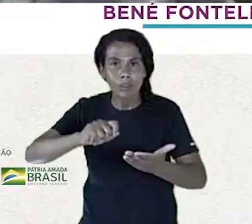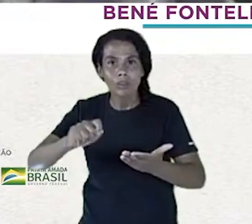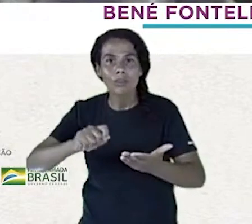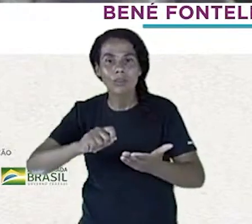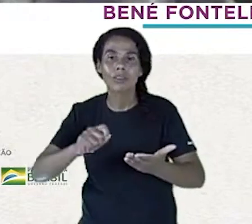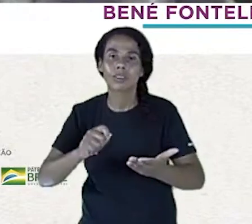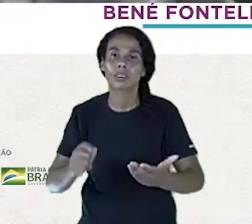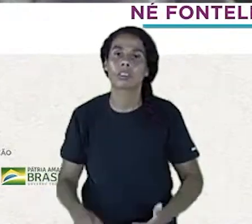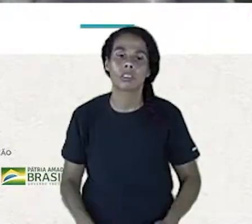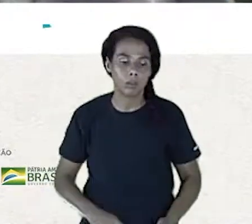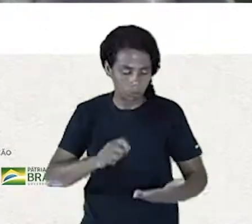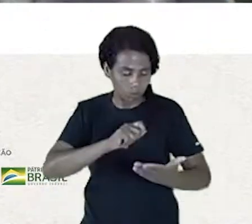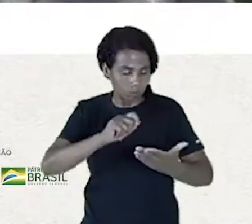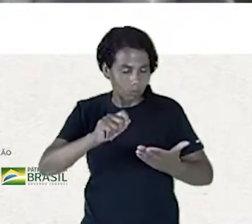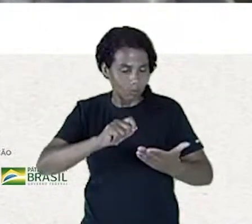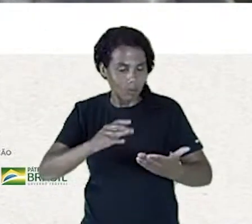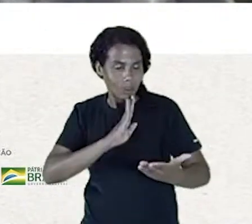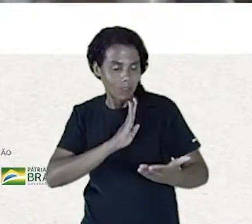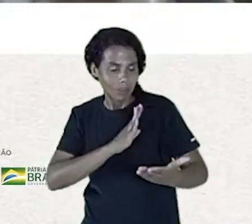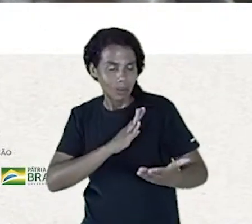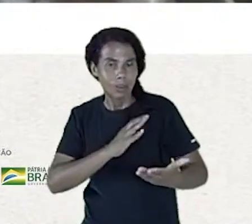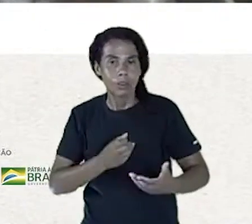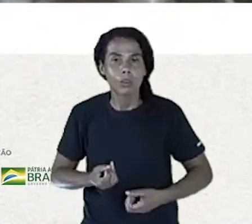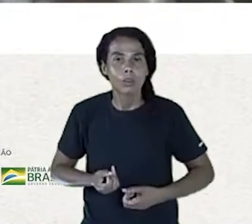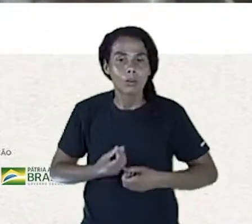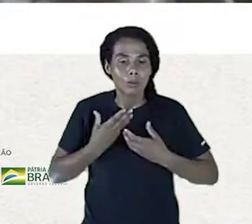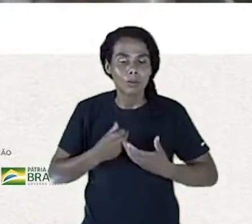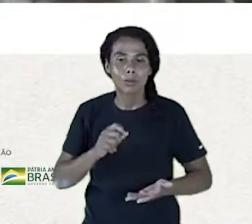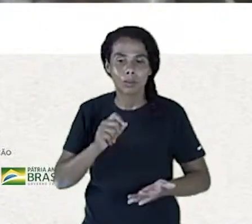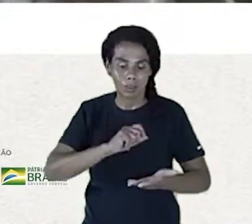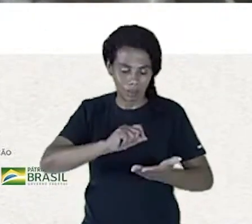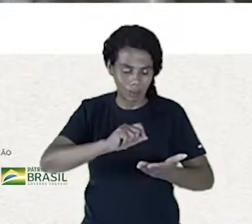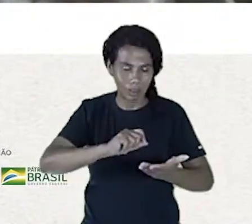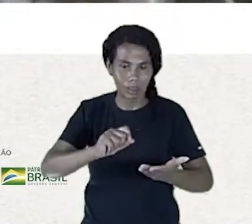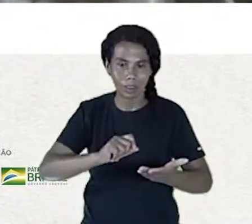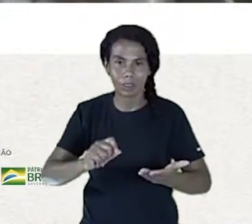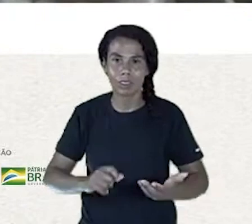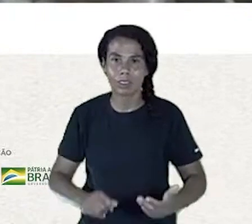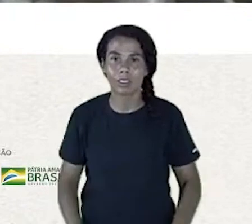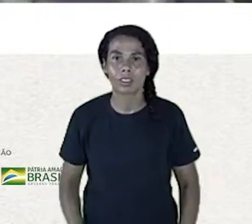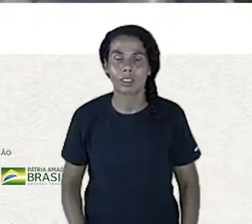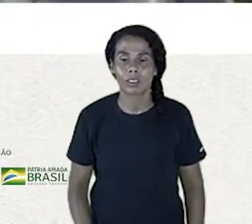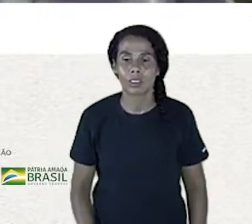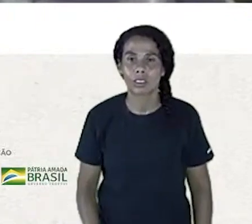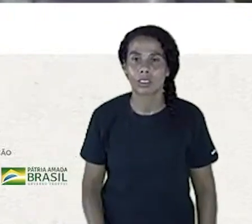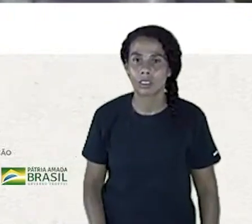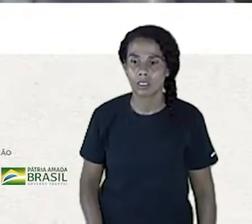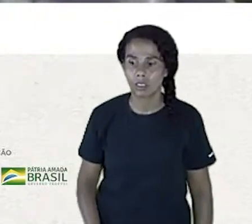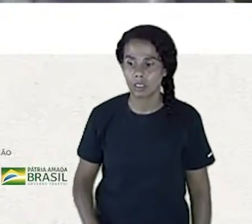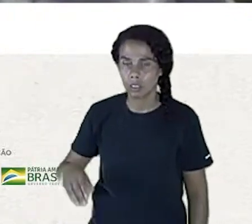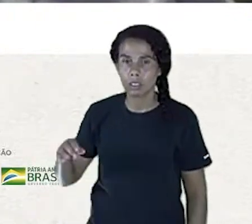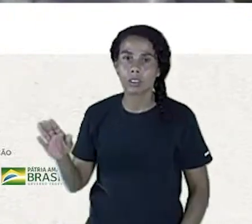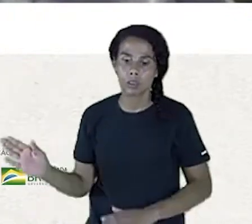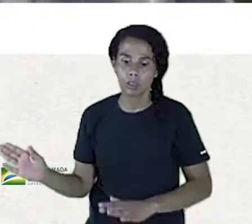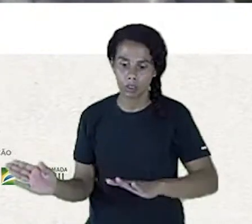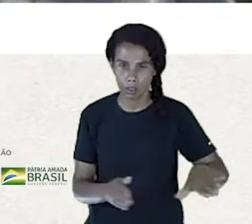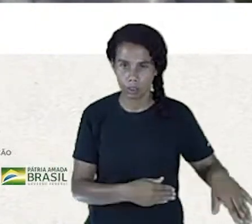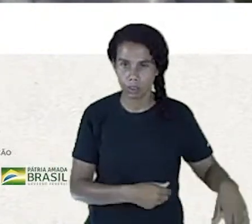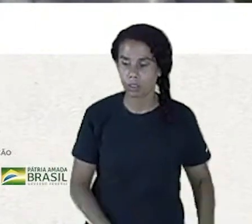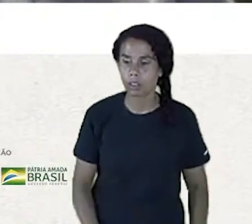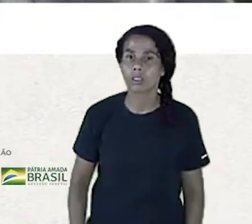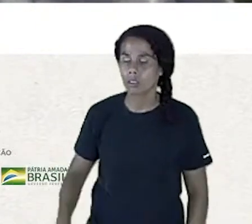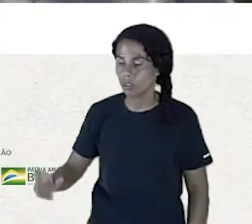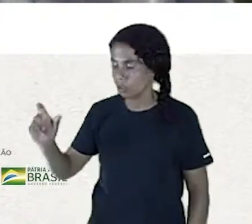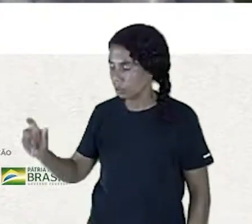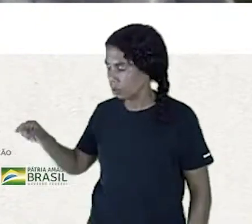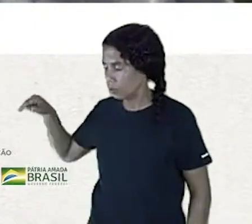perfeitamente. Pois é. Pois é, não, agora eu passo a palavra para o Bené para contemplar, para falar exatamente